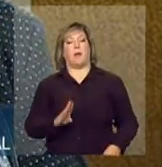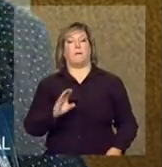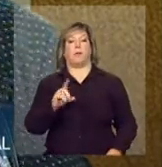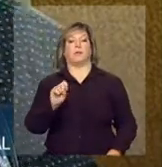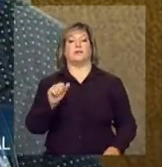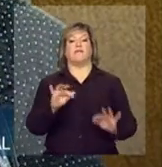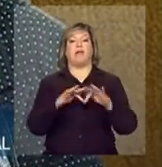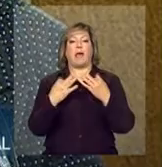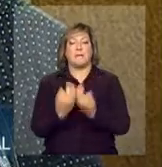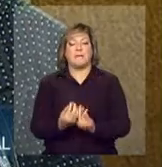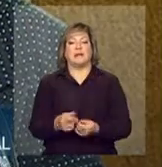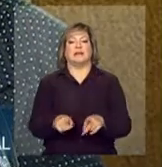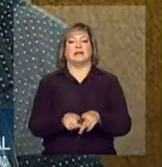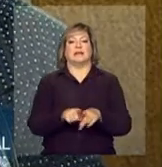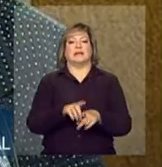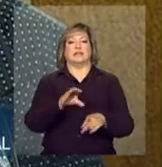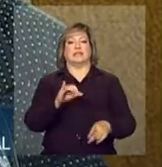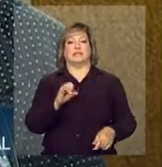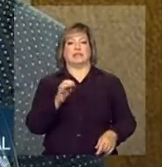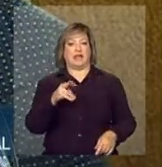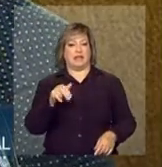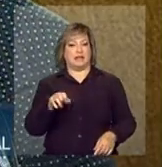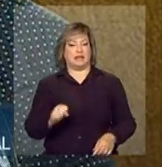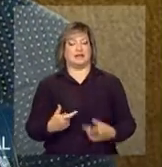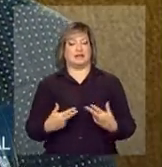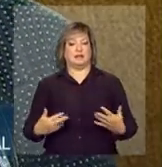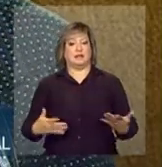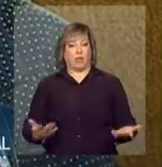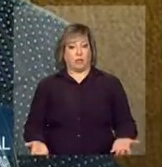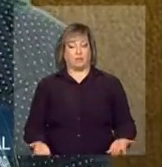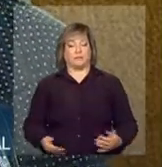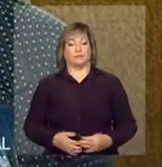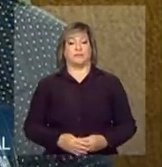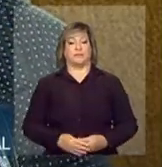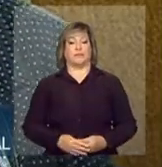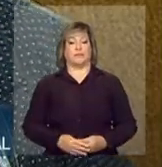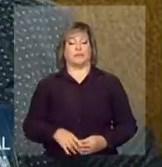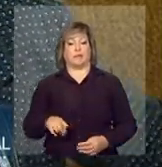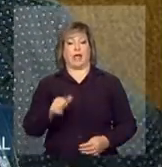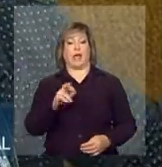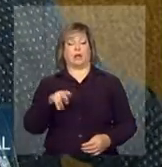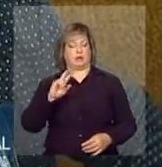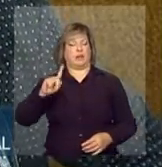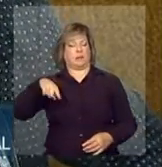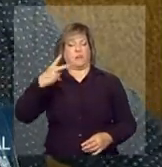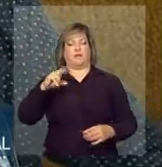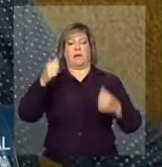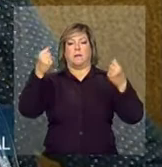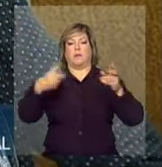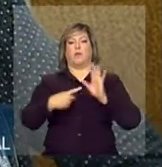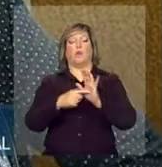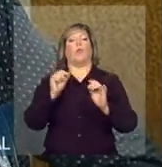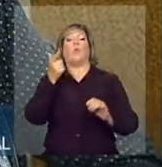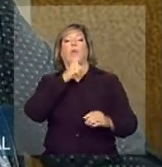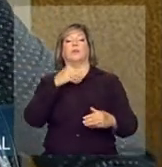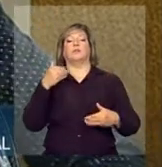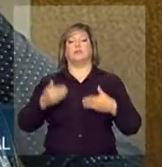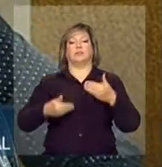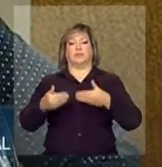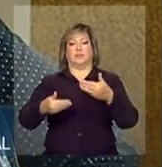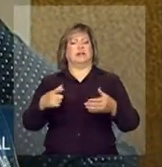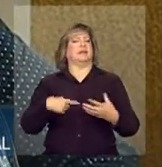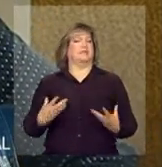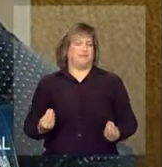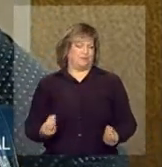Família, custeio das cisternas e assim por diante. Então, o Arnoldo vai depois mostrar o que nós conseguimos avançar. Temos